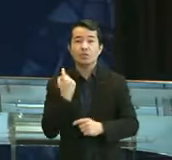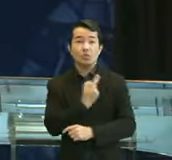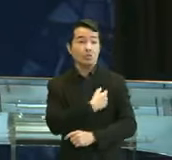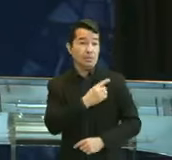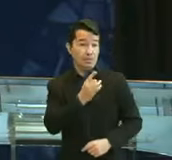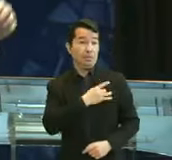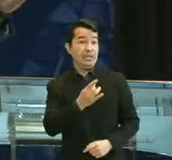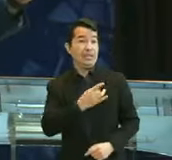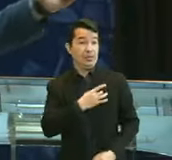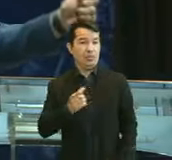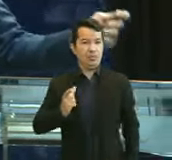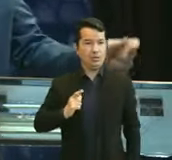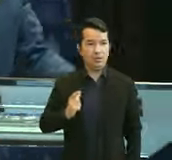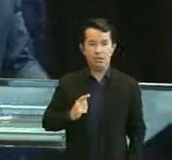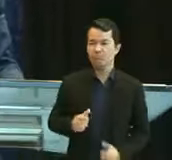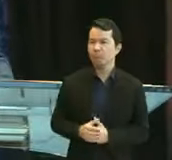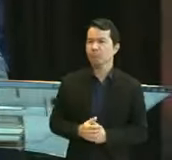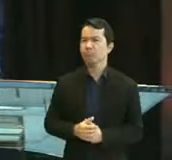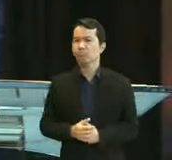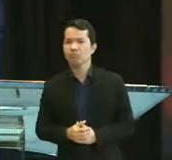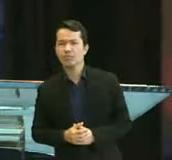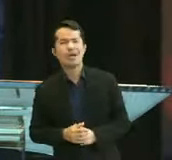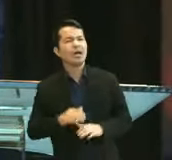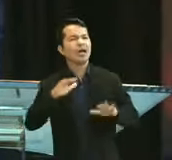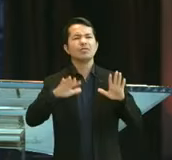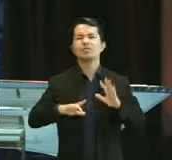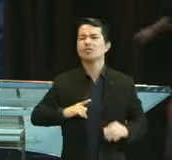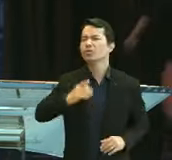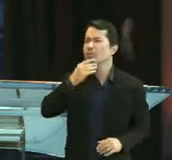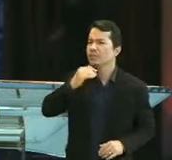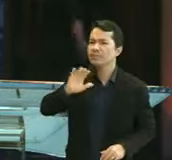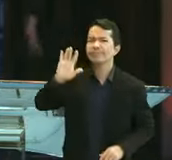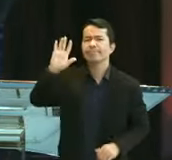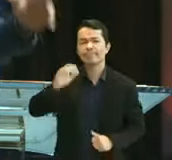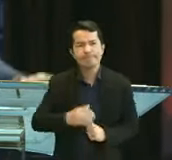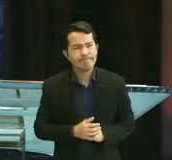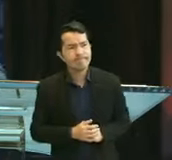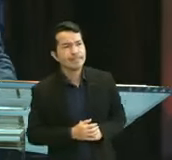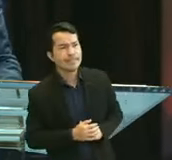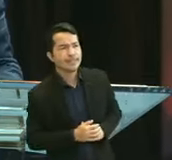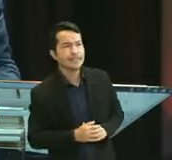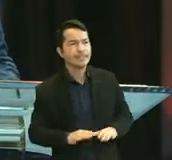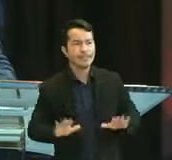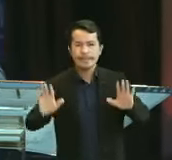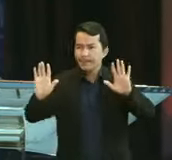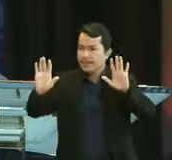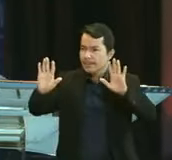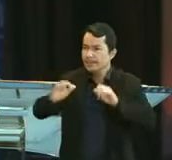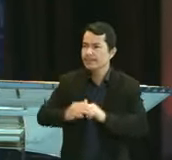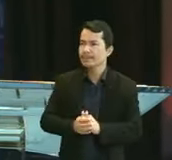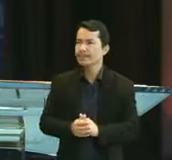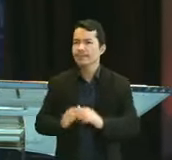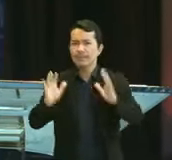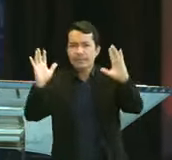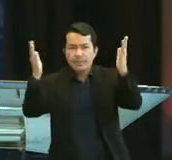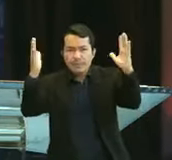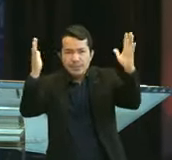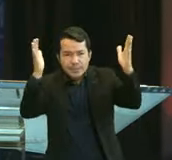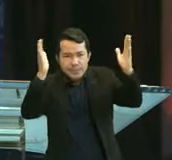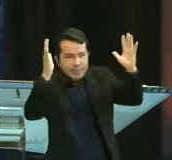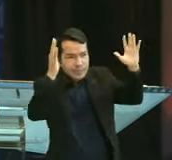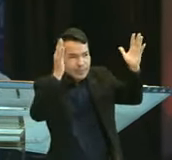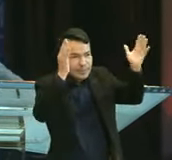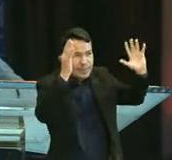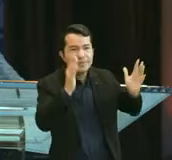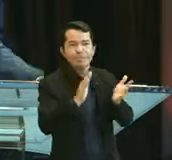medo. E aquele homem muitas vezes levantava e ele tinha olhos bons, ele sempre elogiava, ele sempre